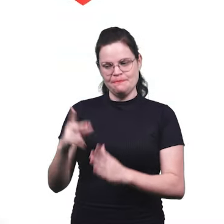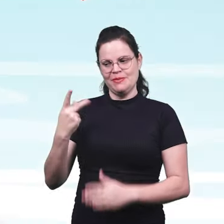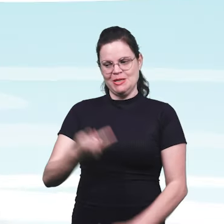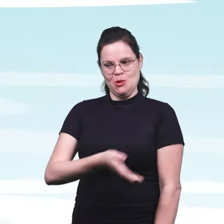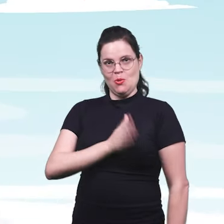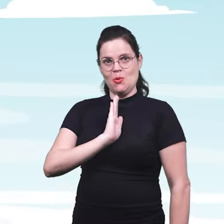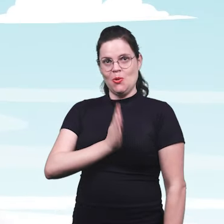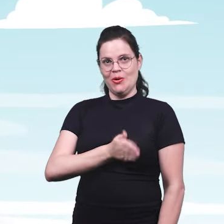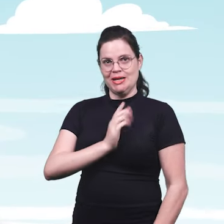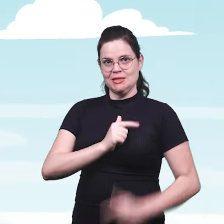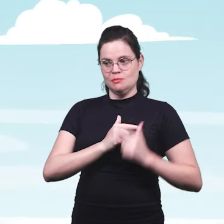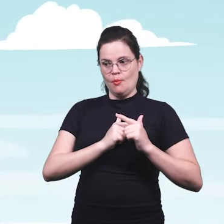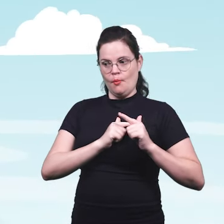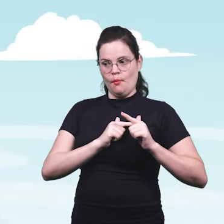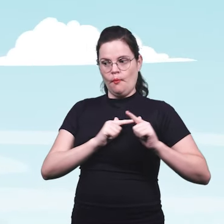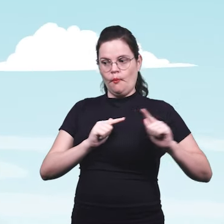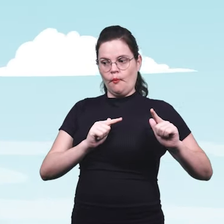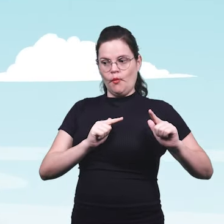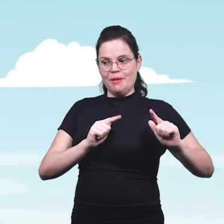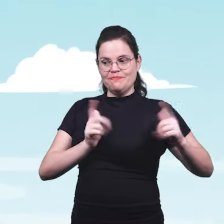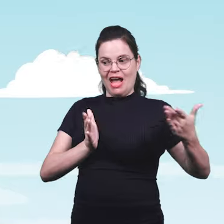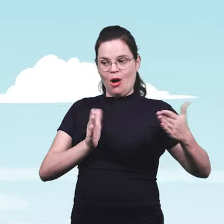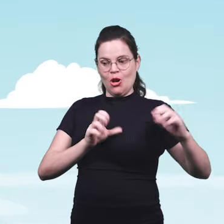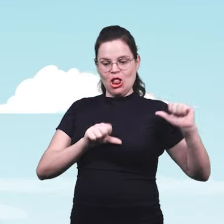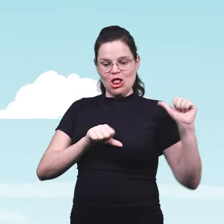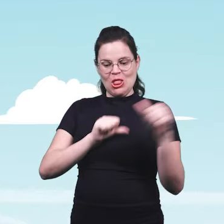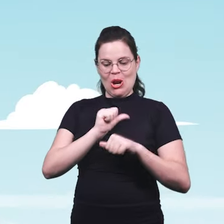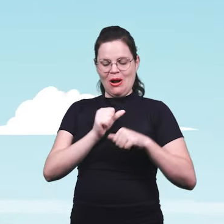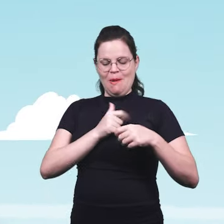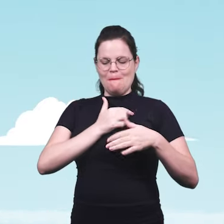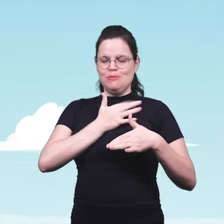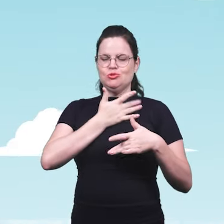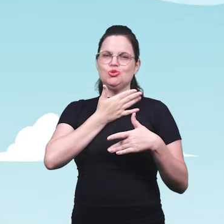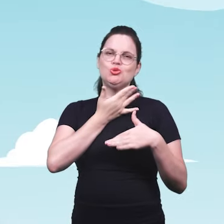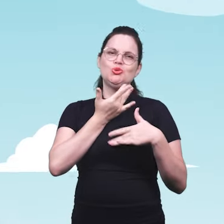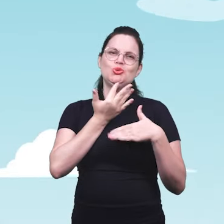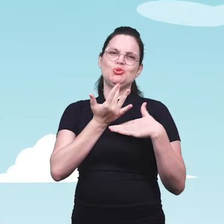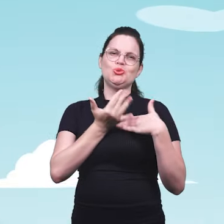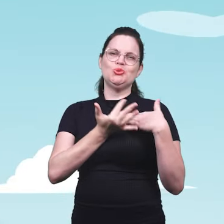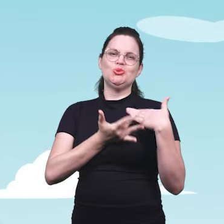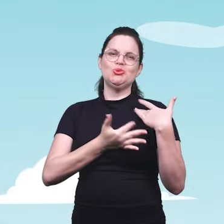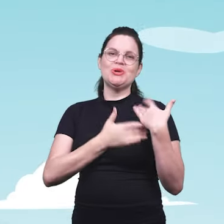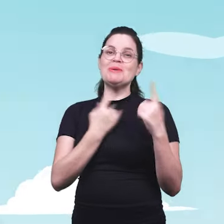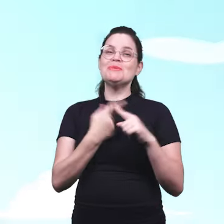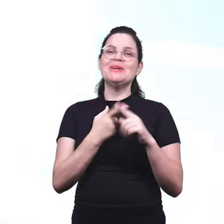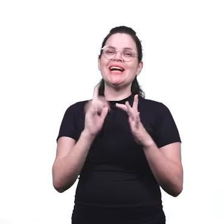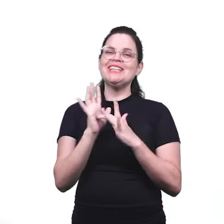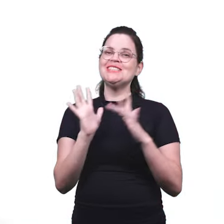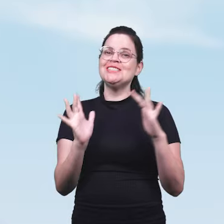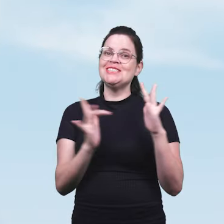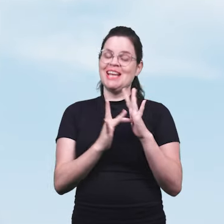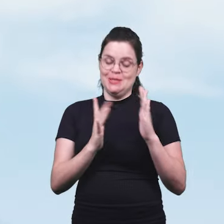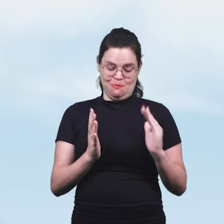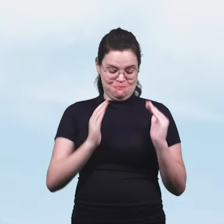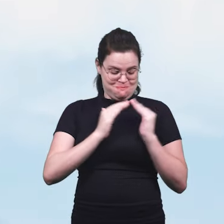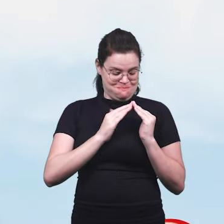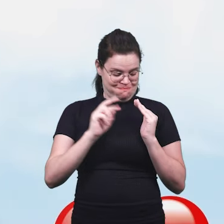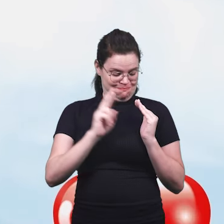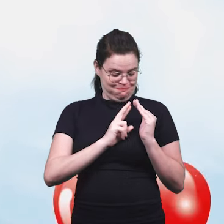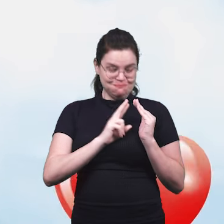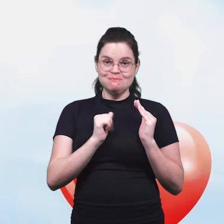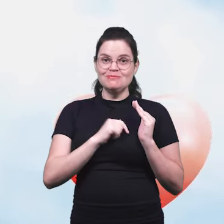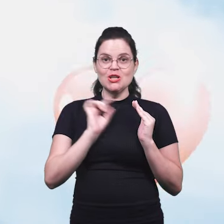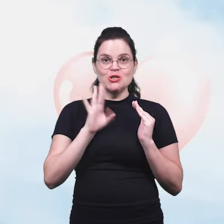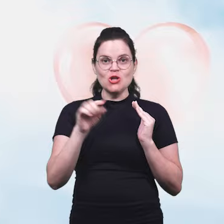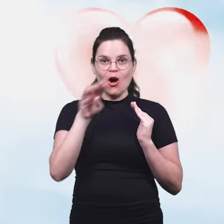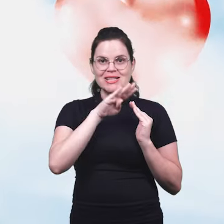coração vazio de Zaqueu agora era um coração cheio porque havia Jesus nele e aí não foi